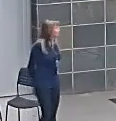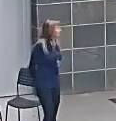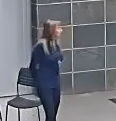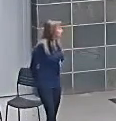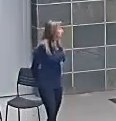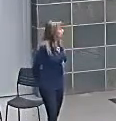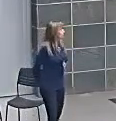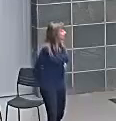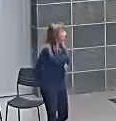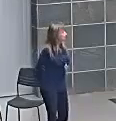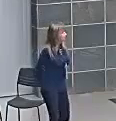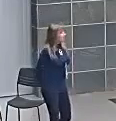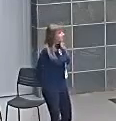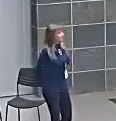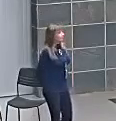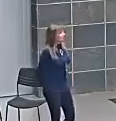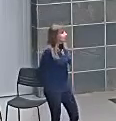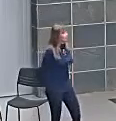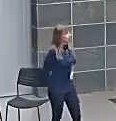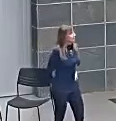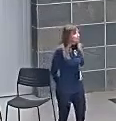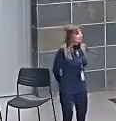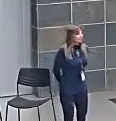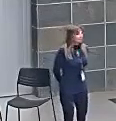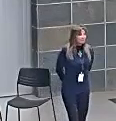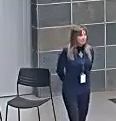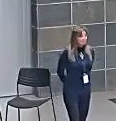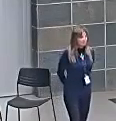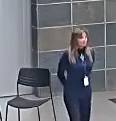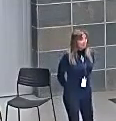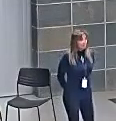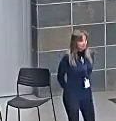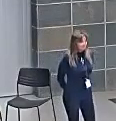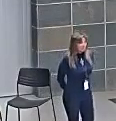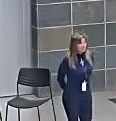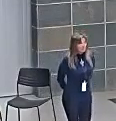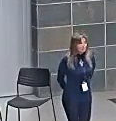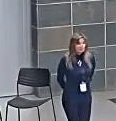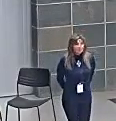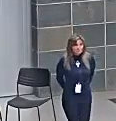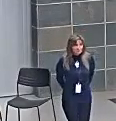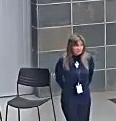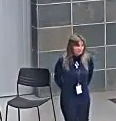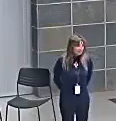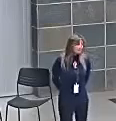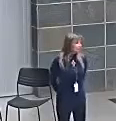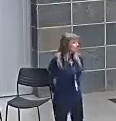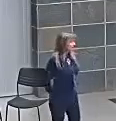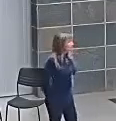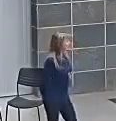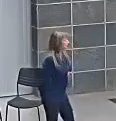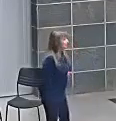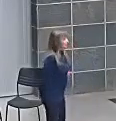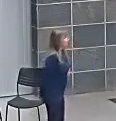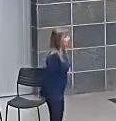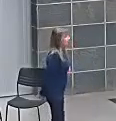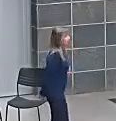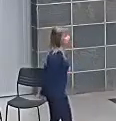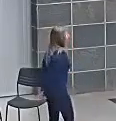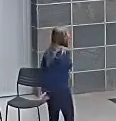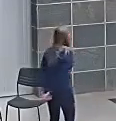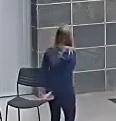e o que é colocado por pelo promotor ali da 20ª lá de de Fora Dr